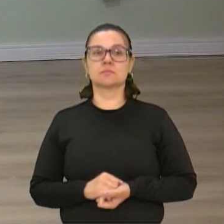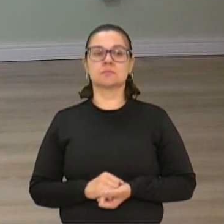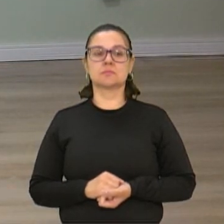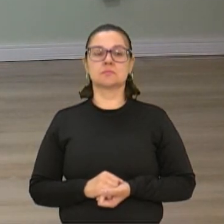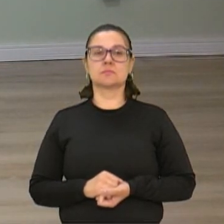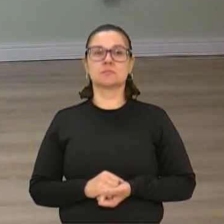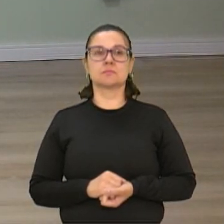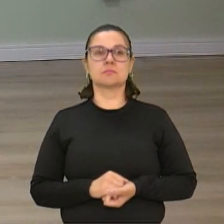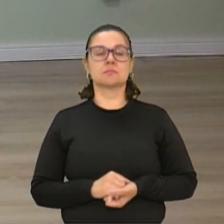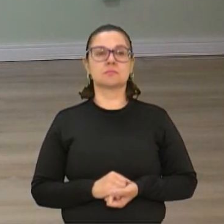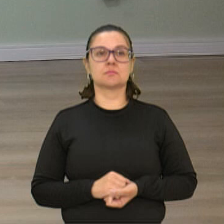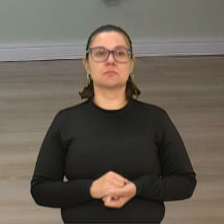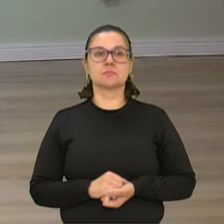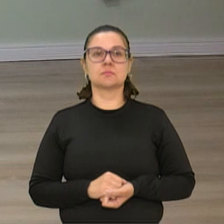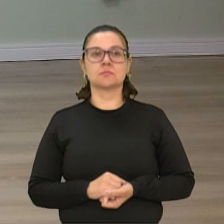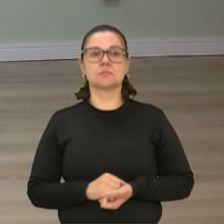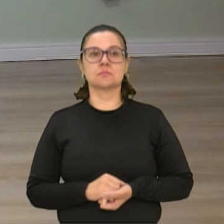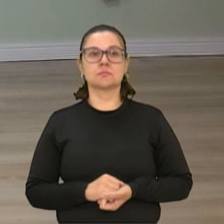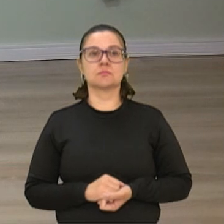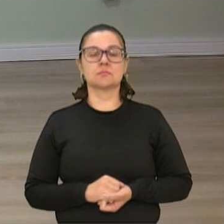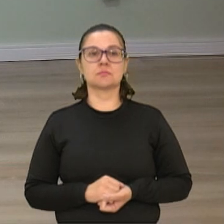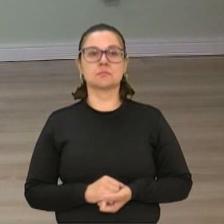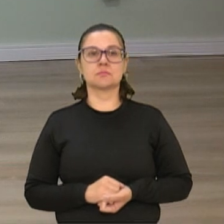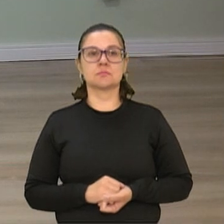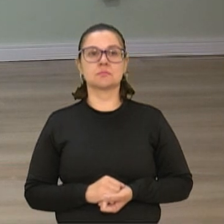bastão aqui para frente.